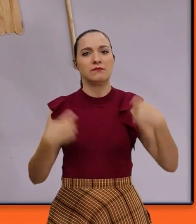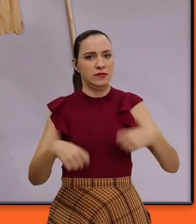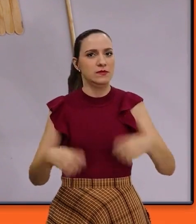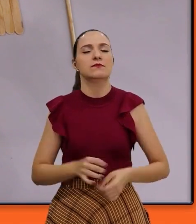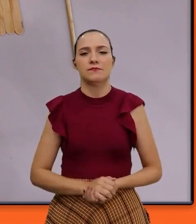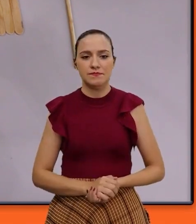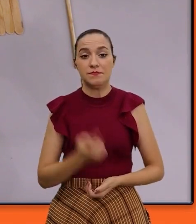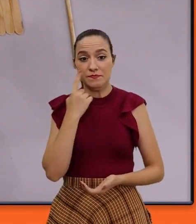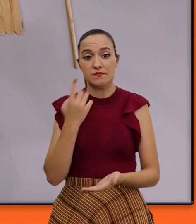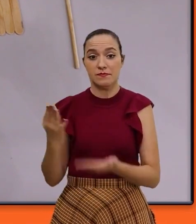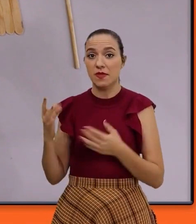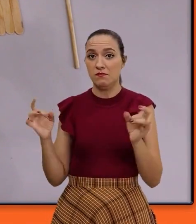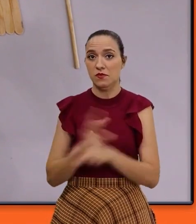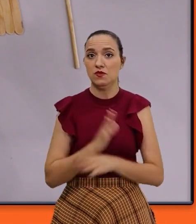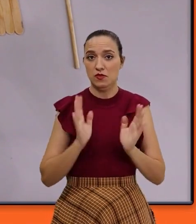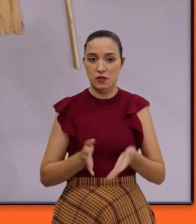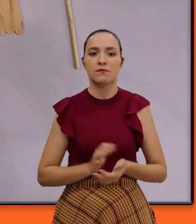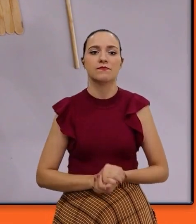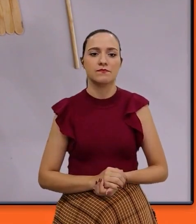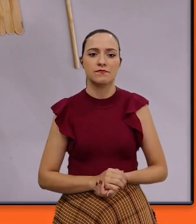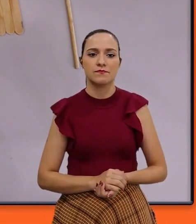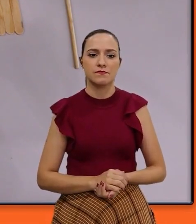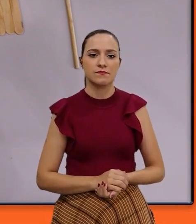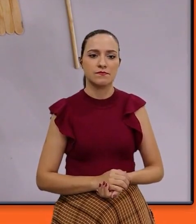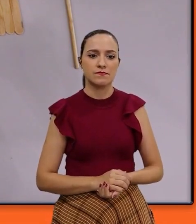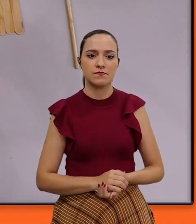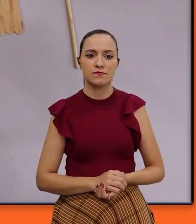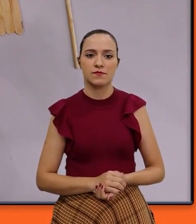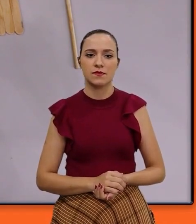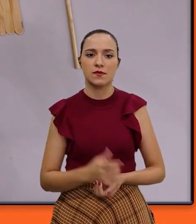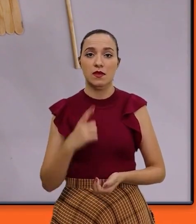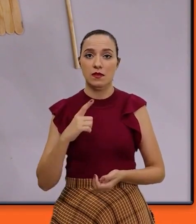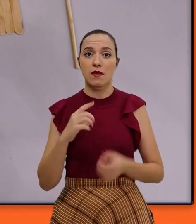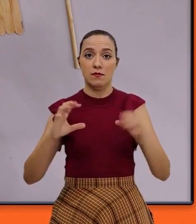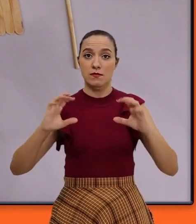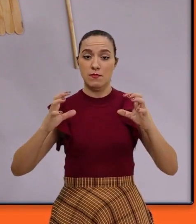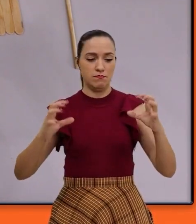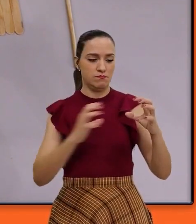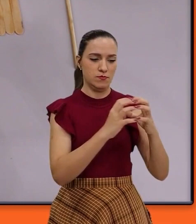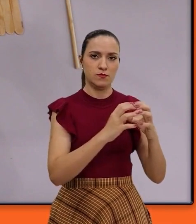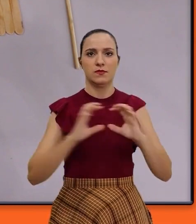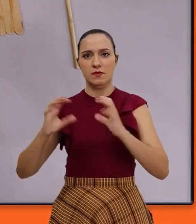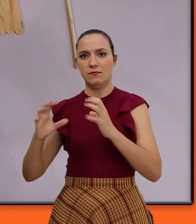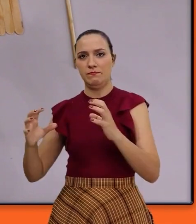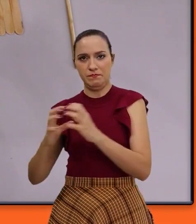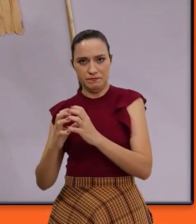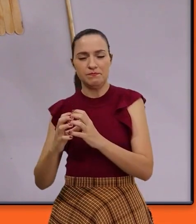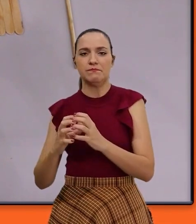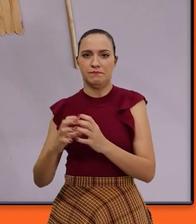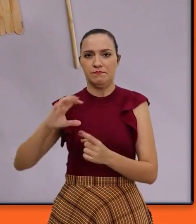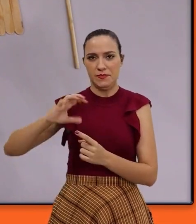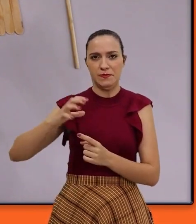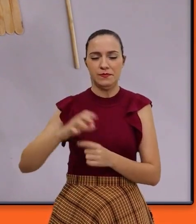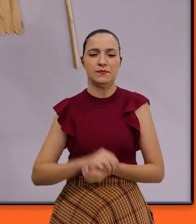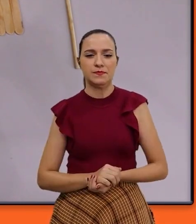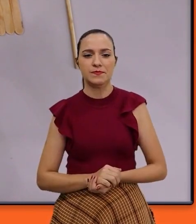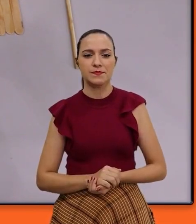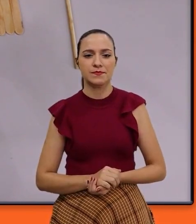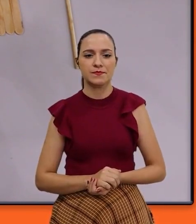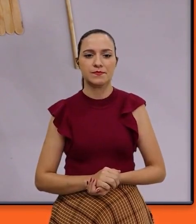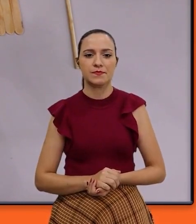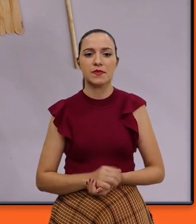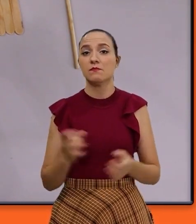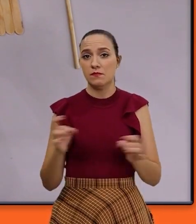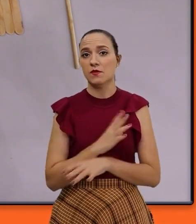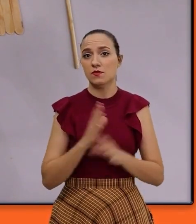Bom, fizemos os dois eixos aqui, fizemos os furos, fizemos o